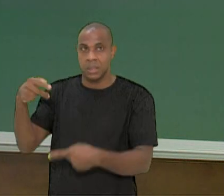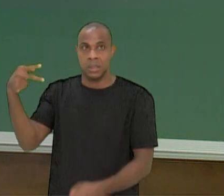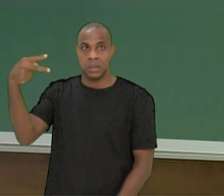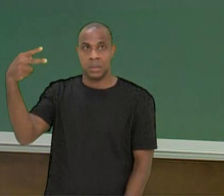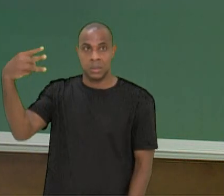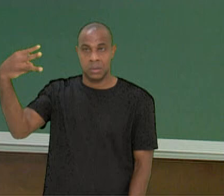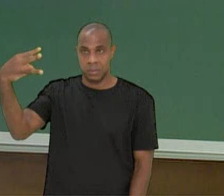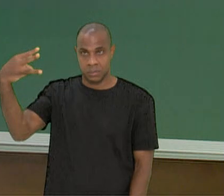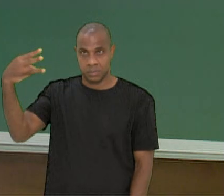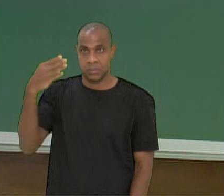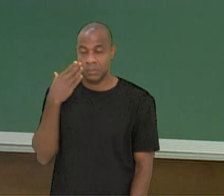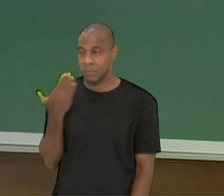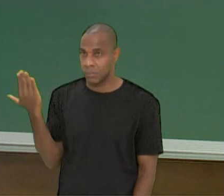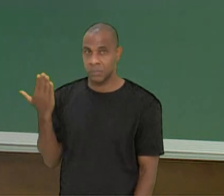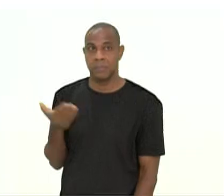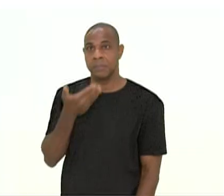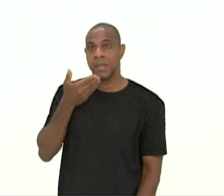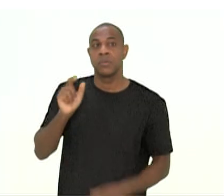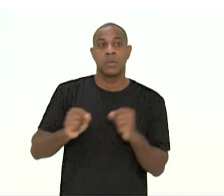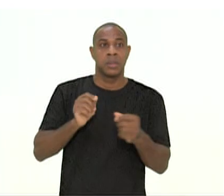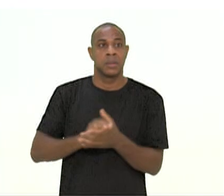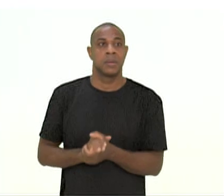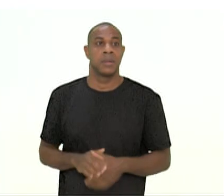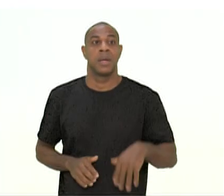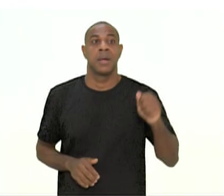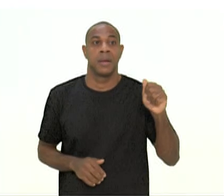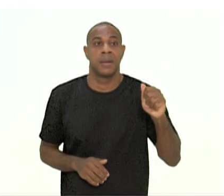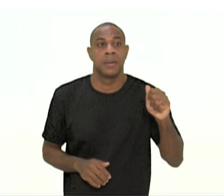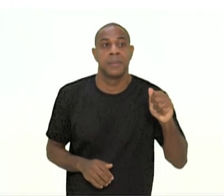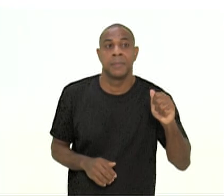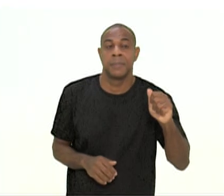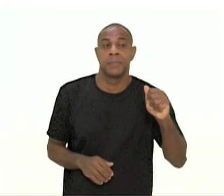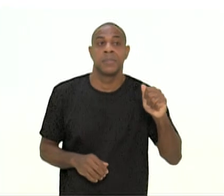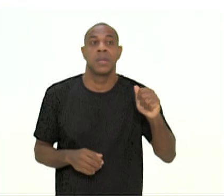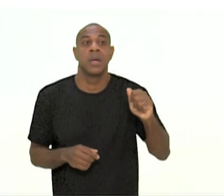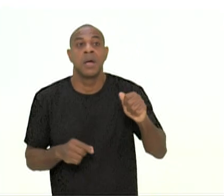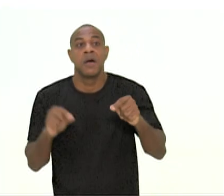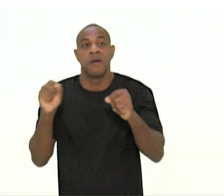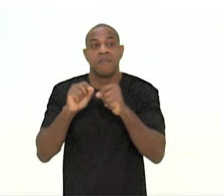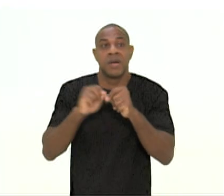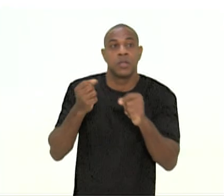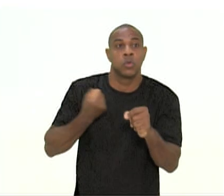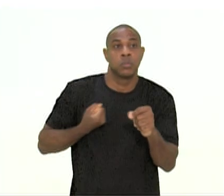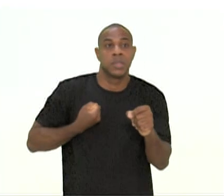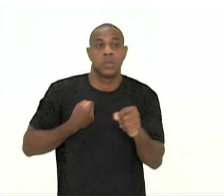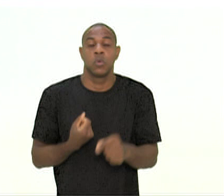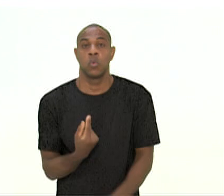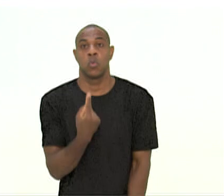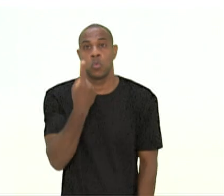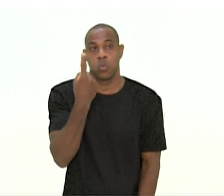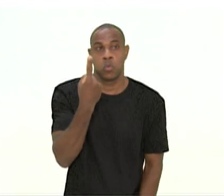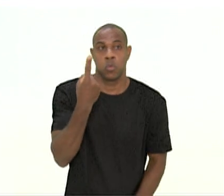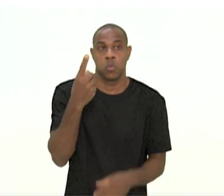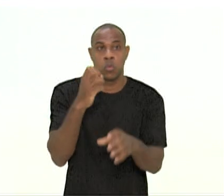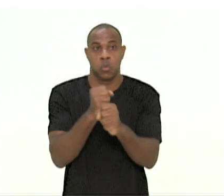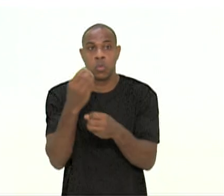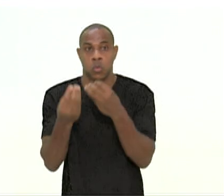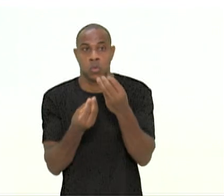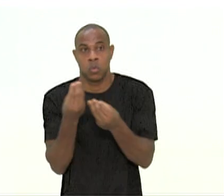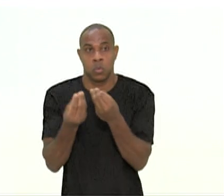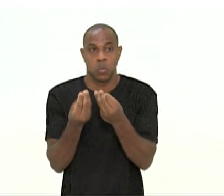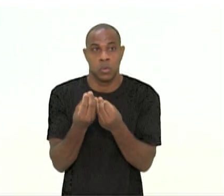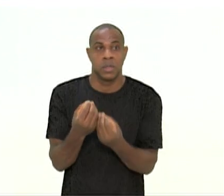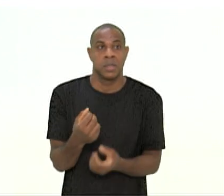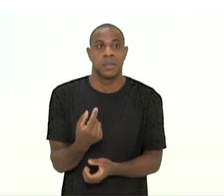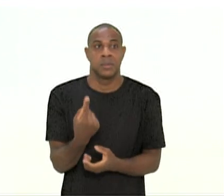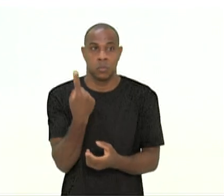Beleza? Vamos ver o que pede cada item. Na letra A, diz assim, ó, determine o valor numérico de 1, ou seja, 3m ao quadrado